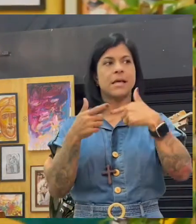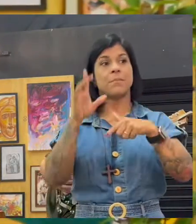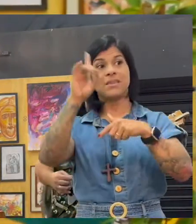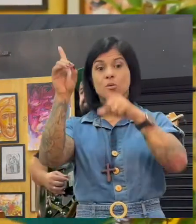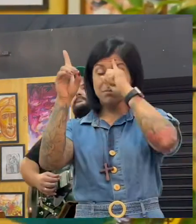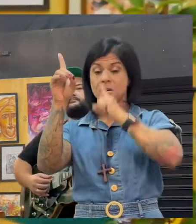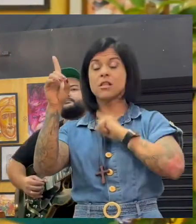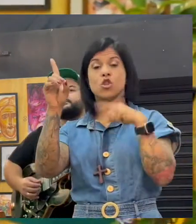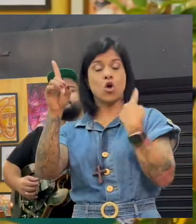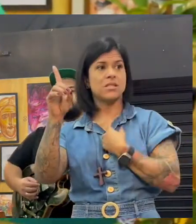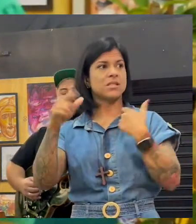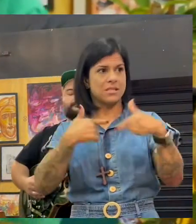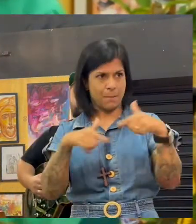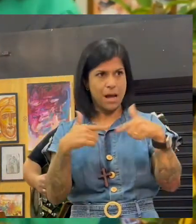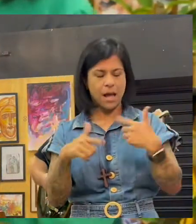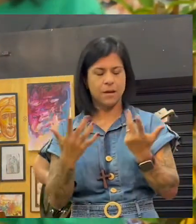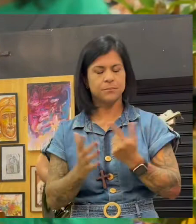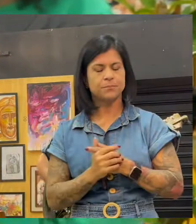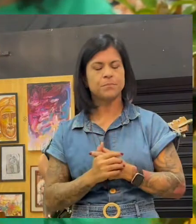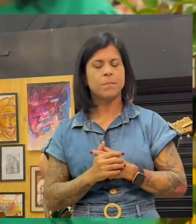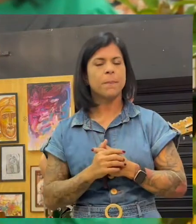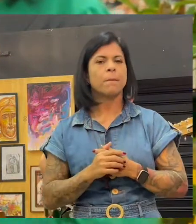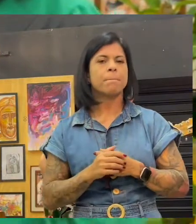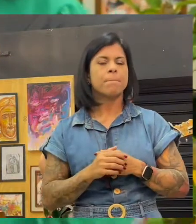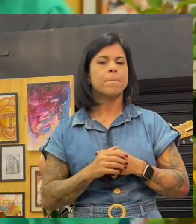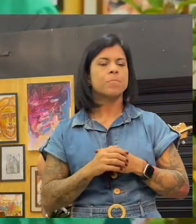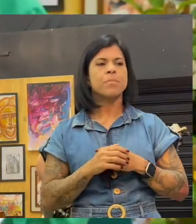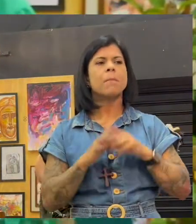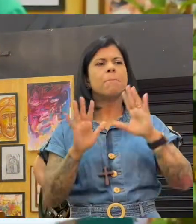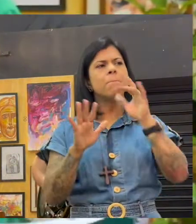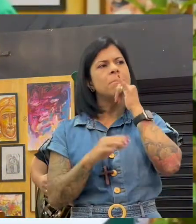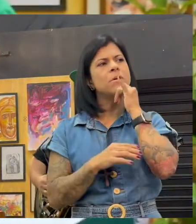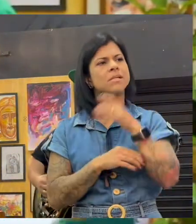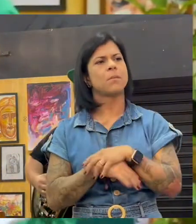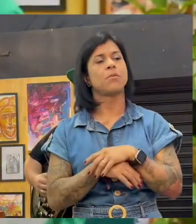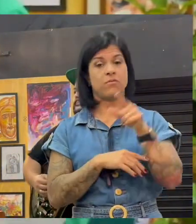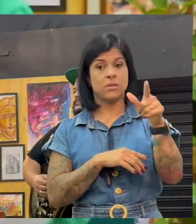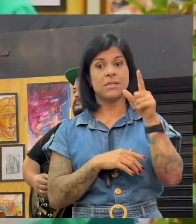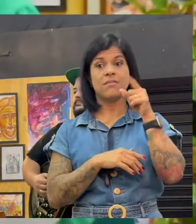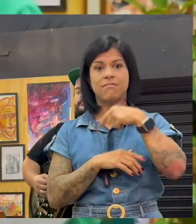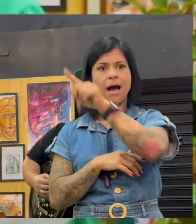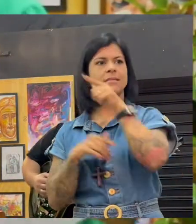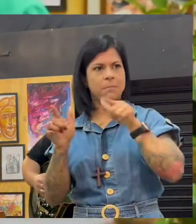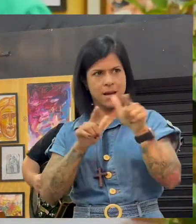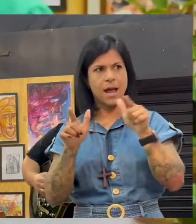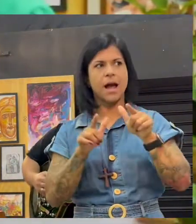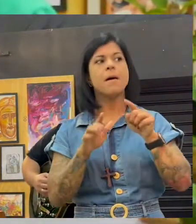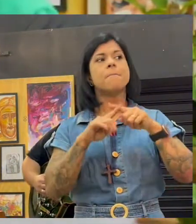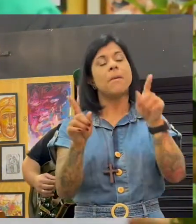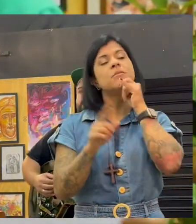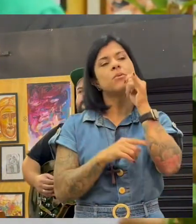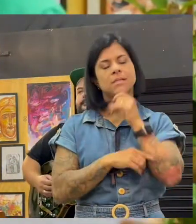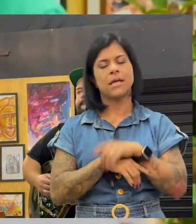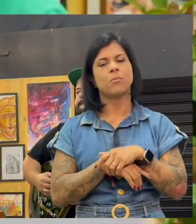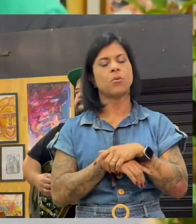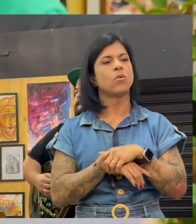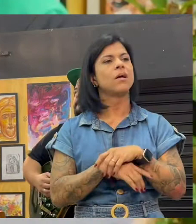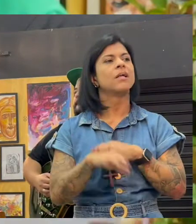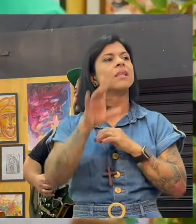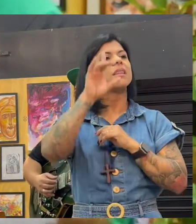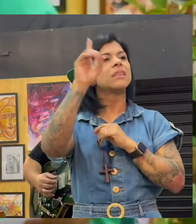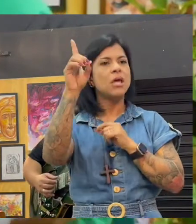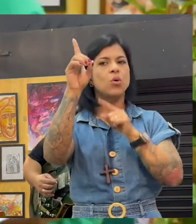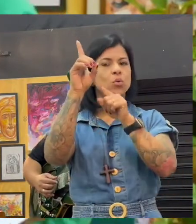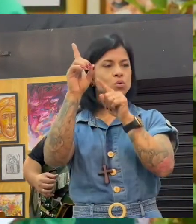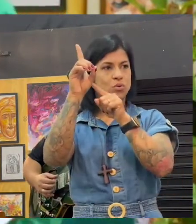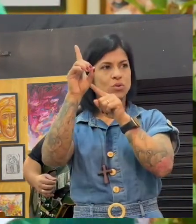de que sim, o homem precisa trabalhar. Ele manda você trabalhar, mas eu quero te dizer que Ele não quer que